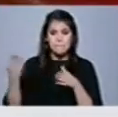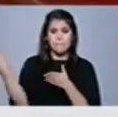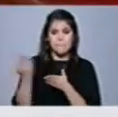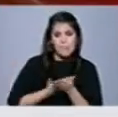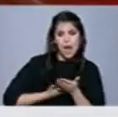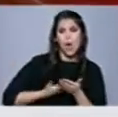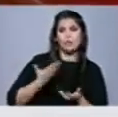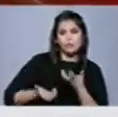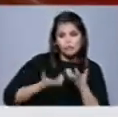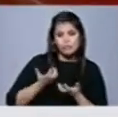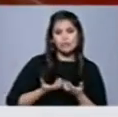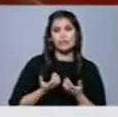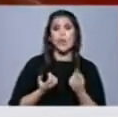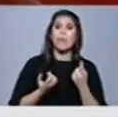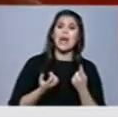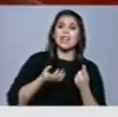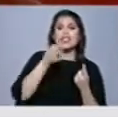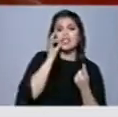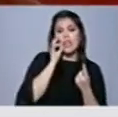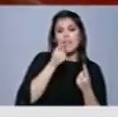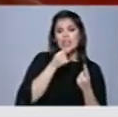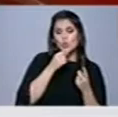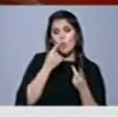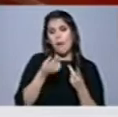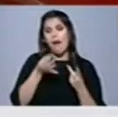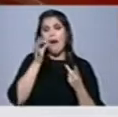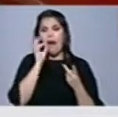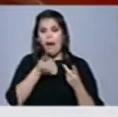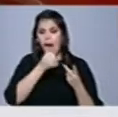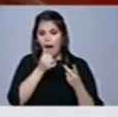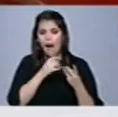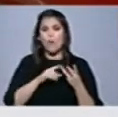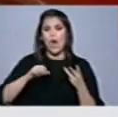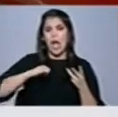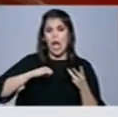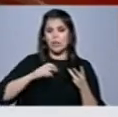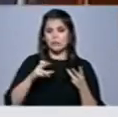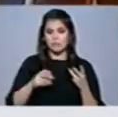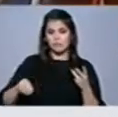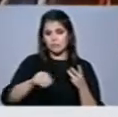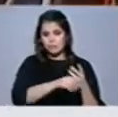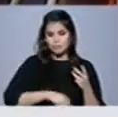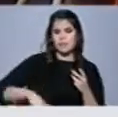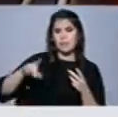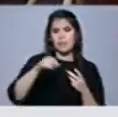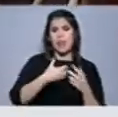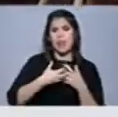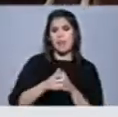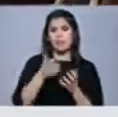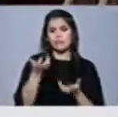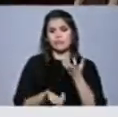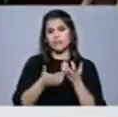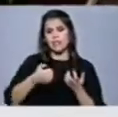para cada chávena de açúcar, uma chávena de água, um pauzinho de canela e uma casquinha de limão, levamos ao lume e deixamos fervilhar cerca de 15 minutos. Para